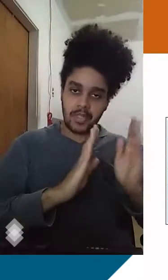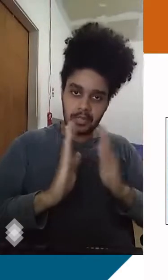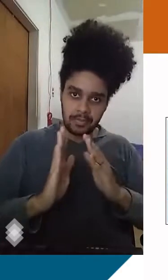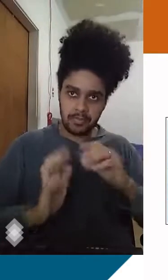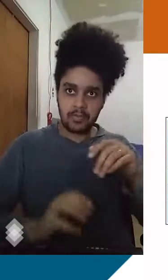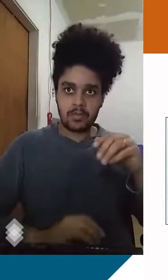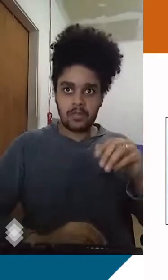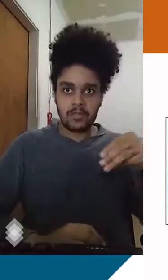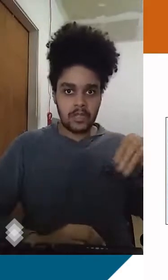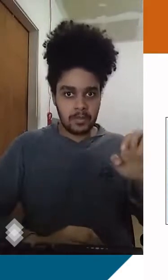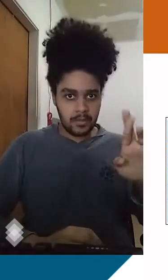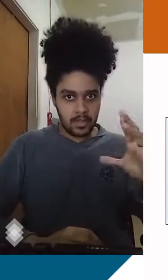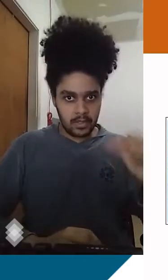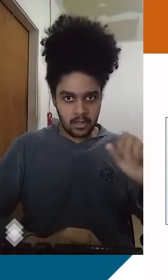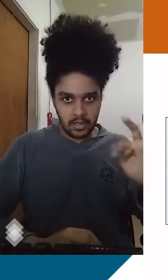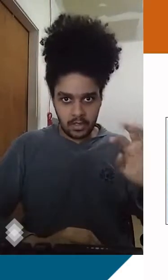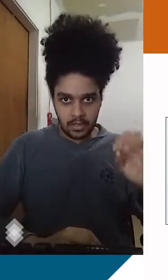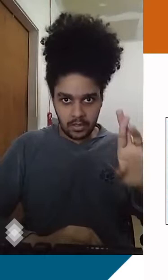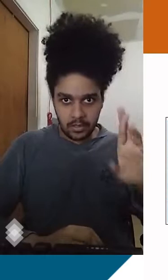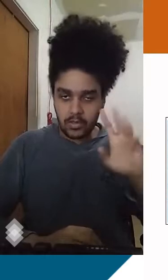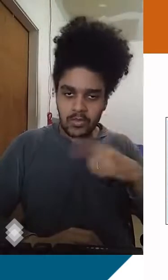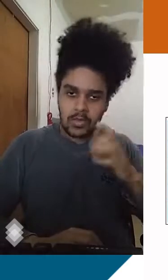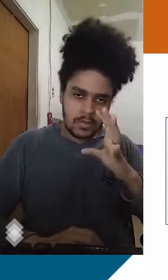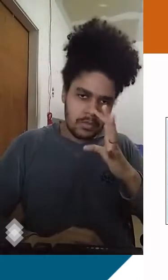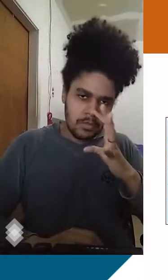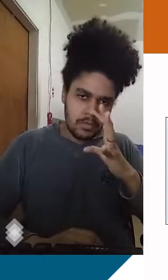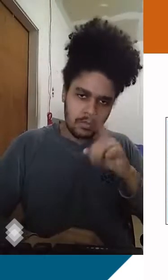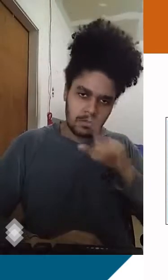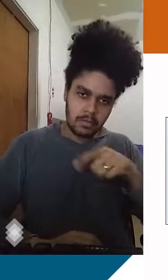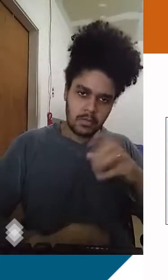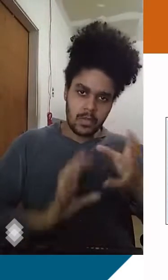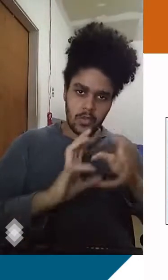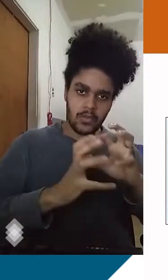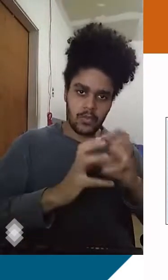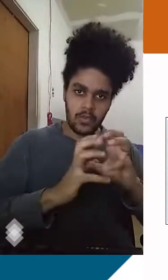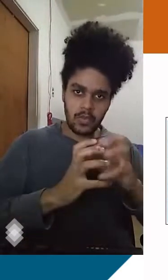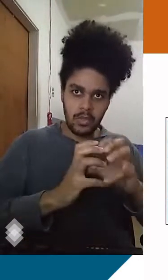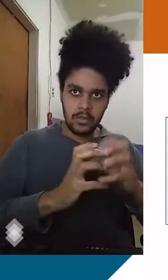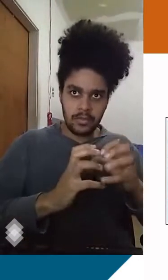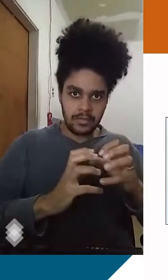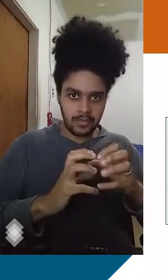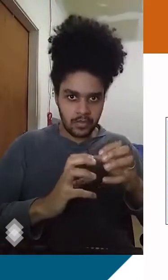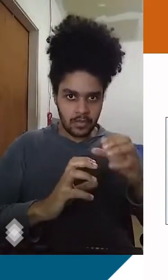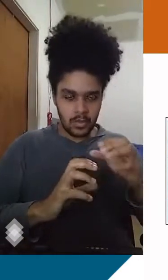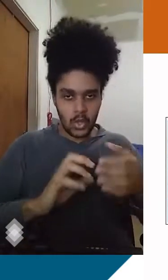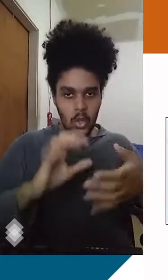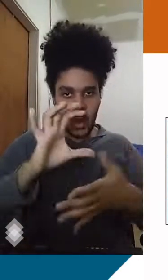projeção cilíndrica. A projeção de Mercator, se vocês observarem bem, o formato aqui